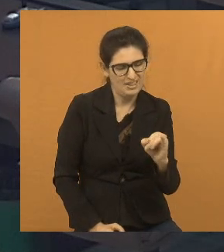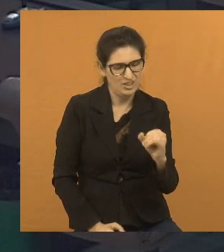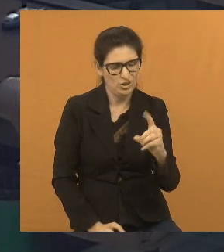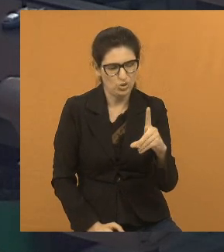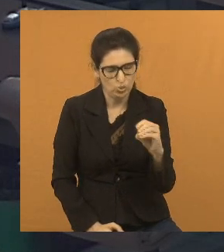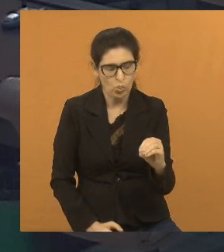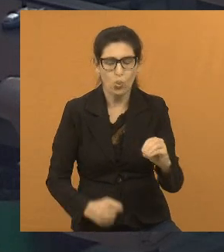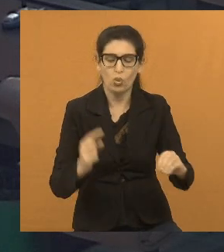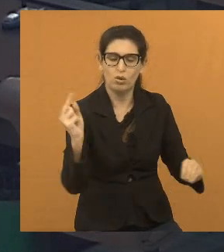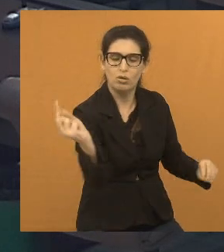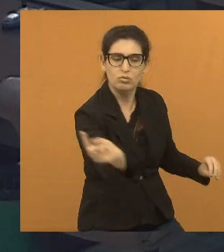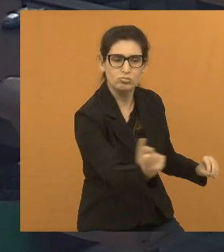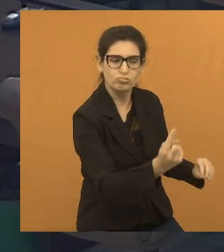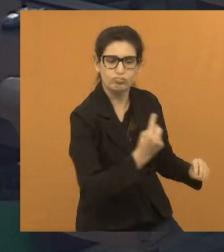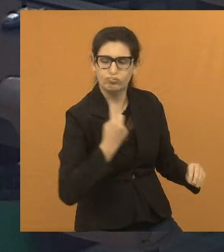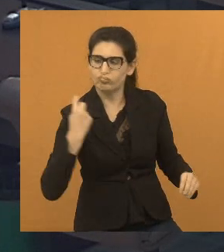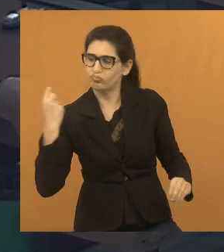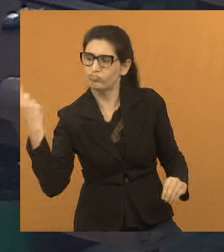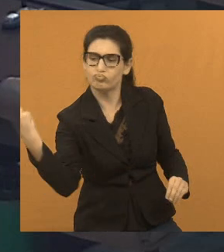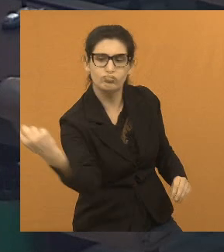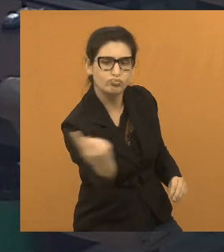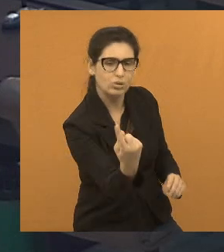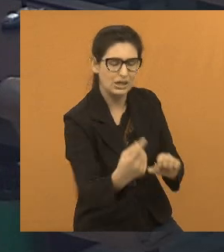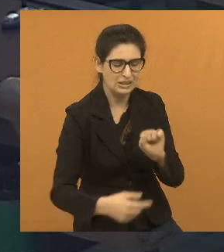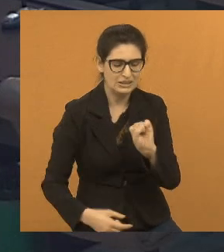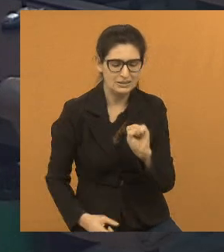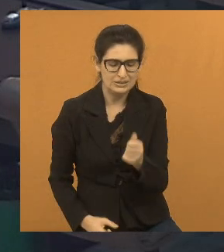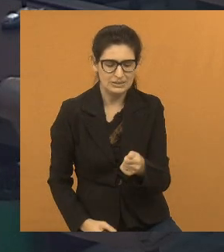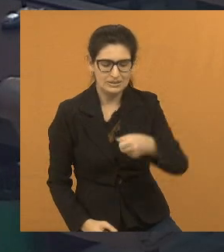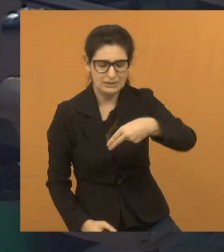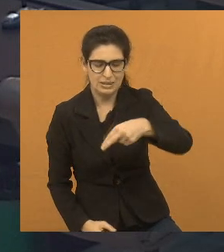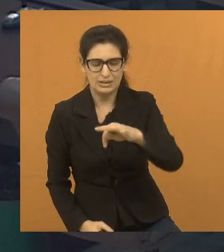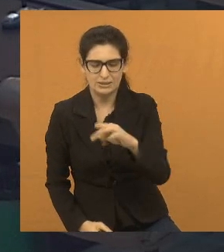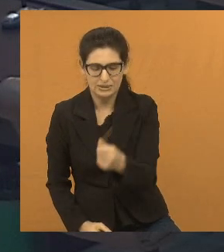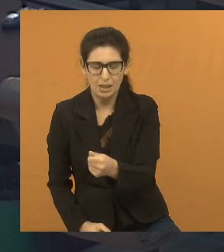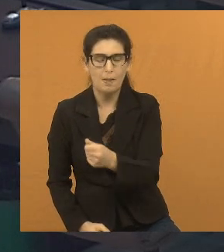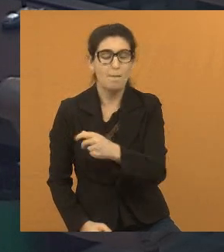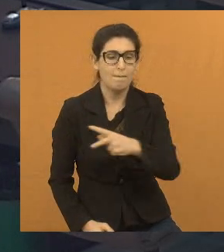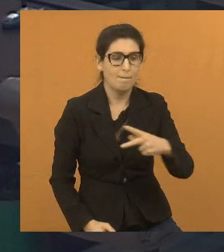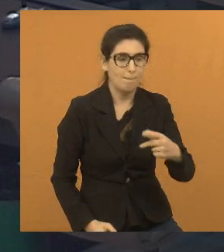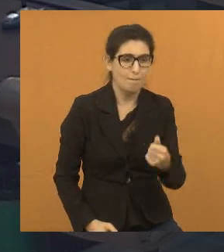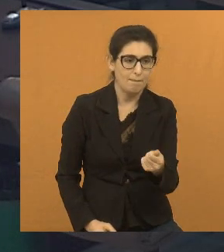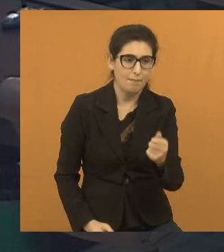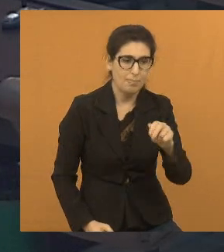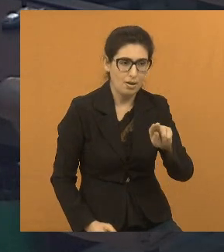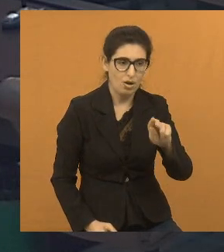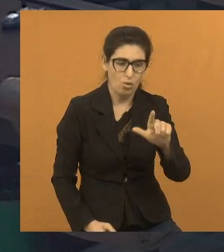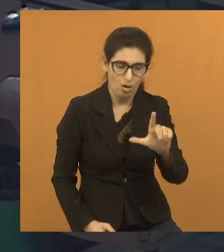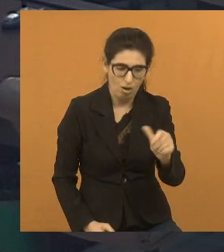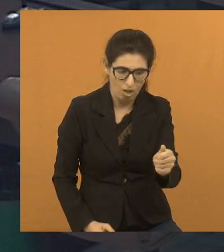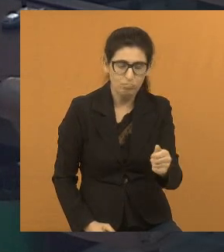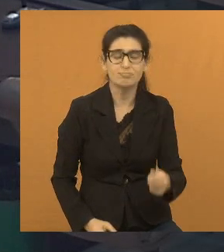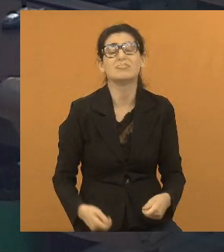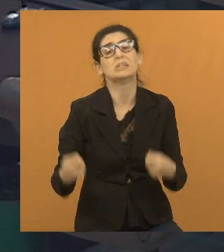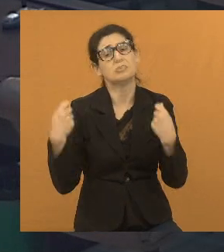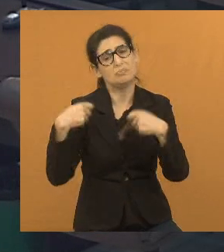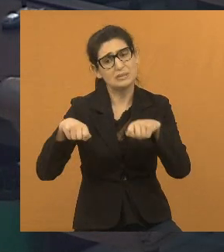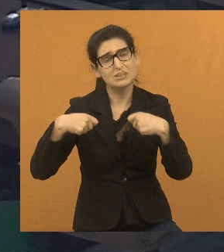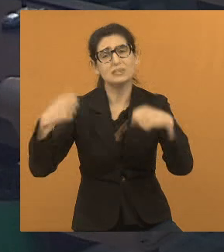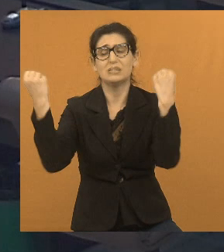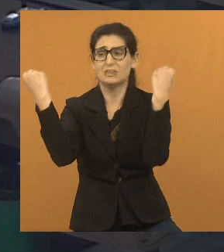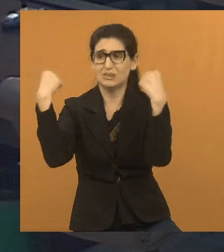para ambos os bairros. Não temos projeto paisagismo e também ele fala sobre a Academia ao Ar Livre,